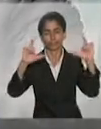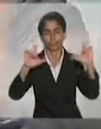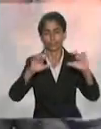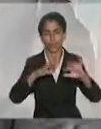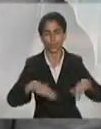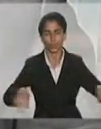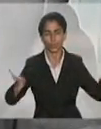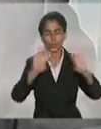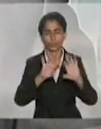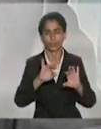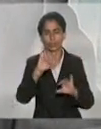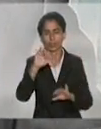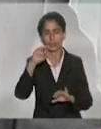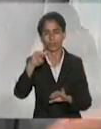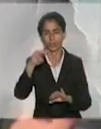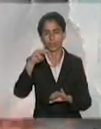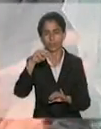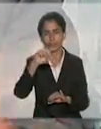do ICMS.